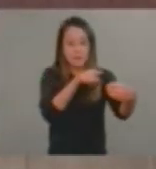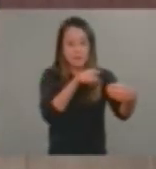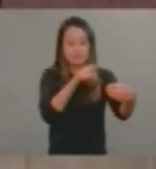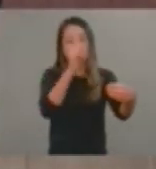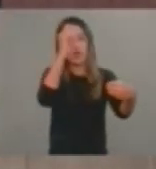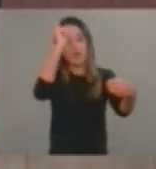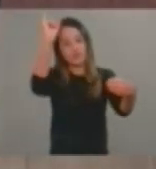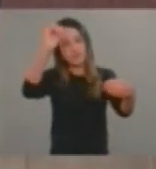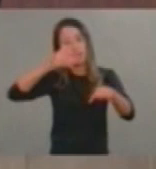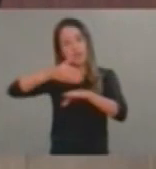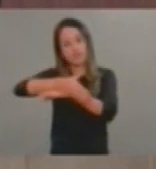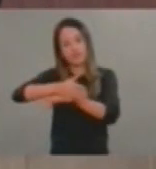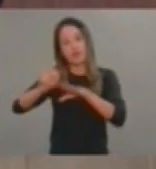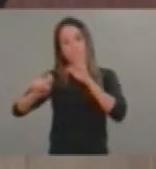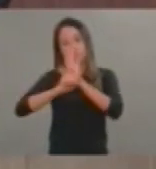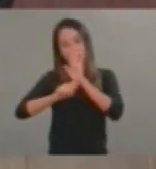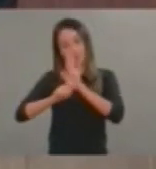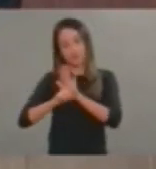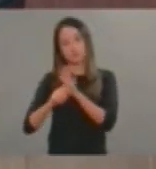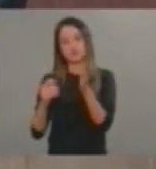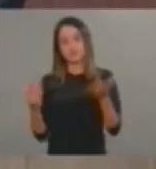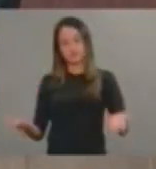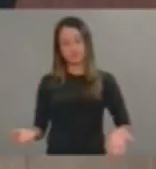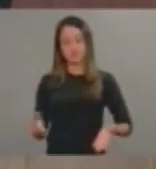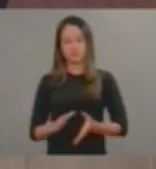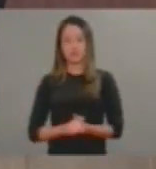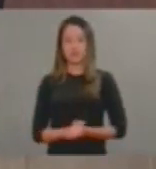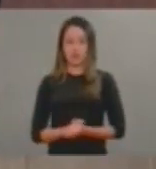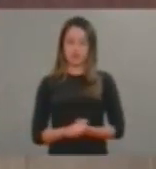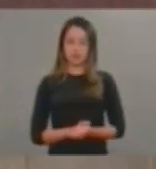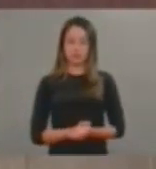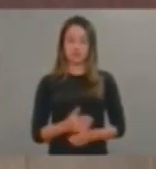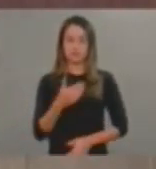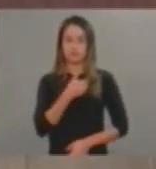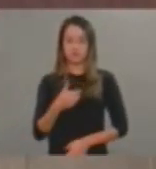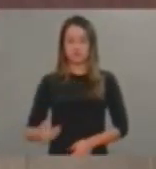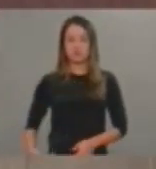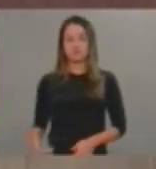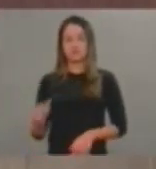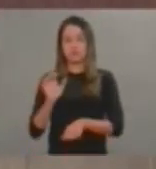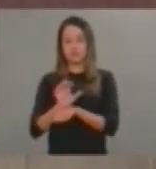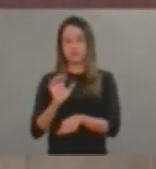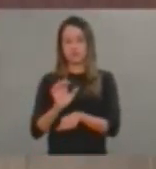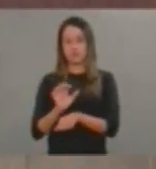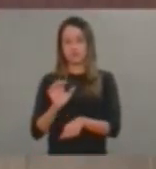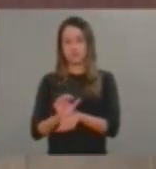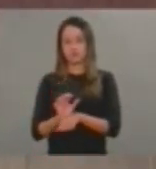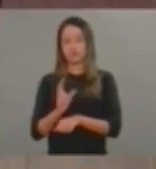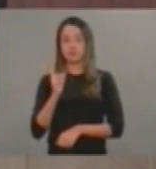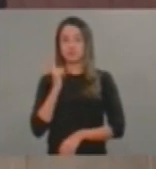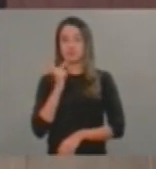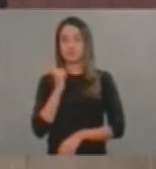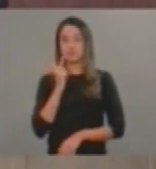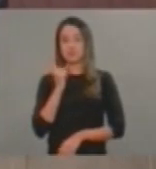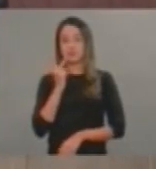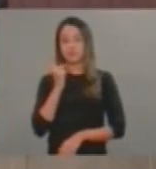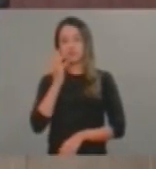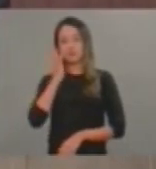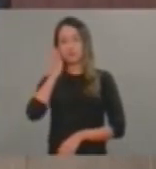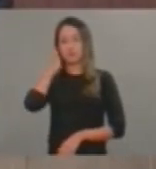Portanto, essa é mais uma ação do governo do estado do Ceará, fazendo parte